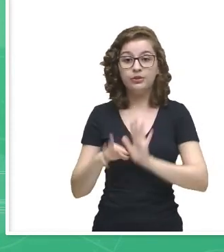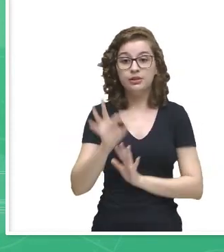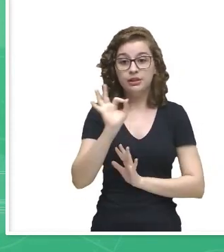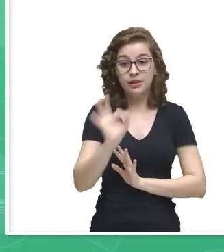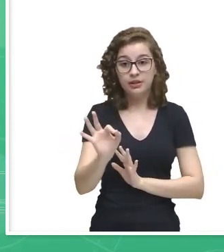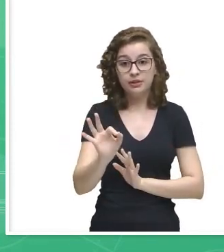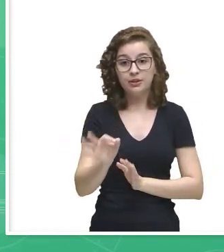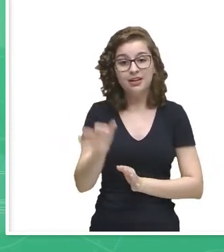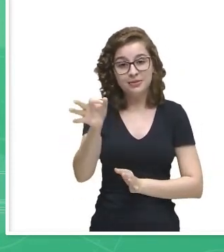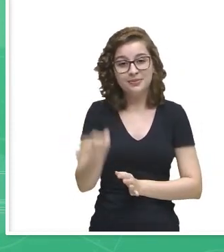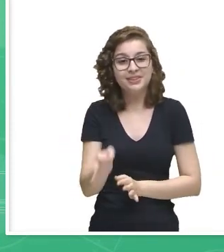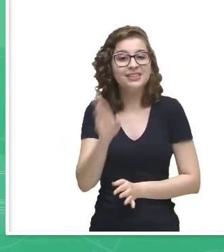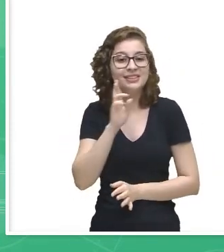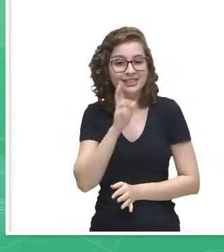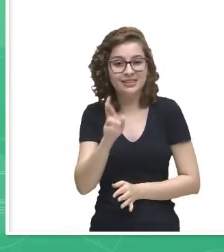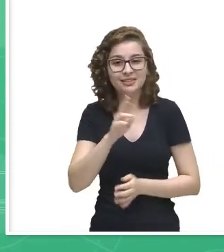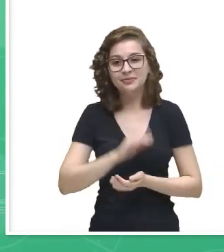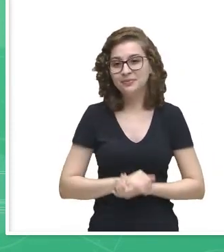questões. Até lá!